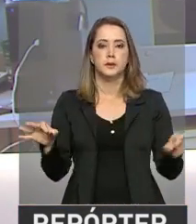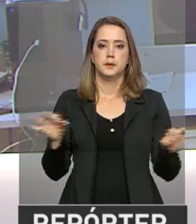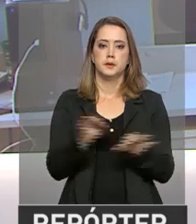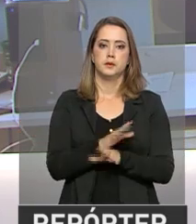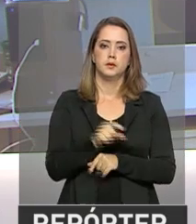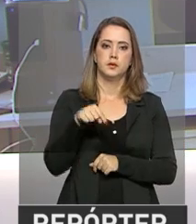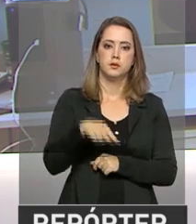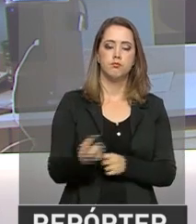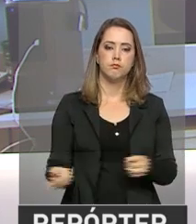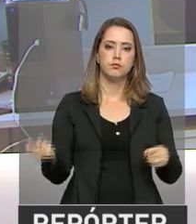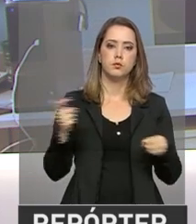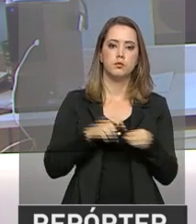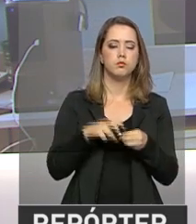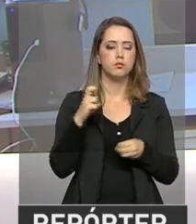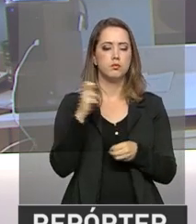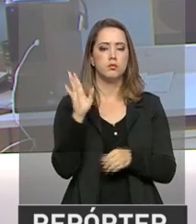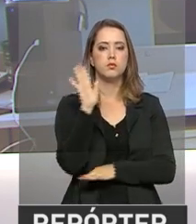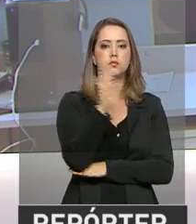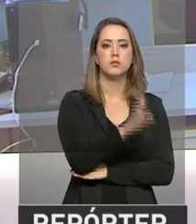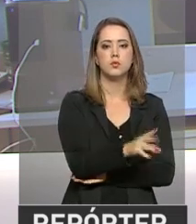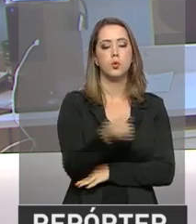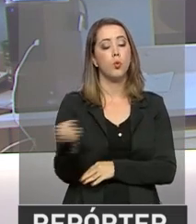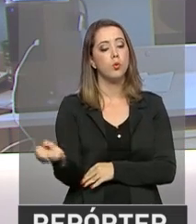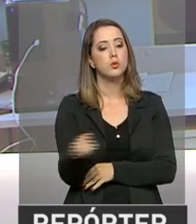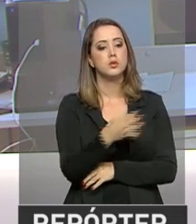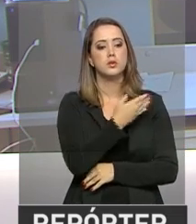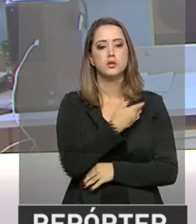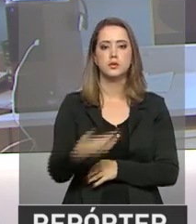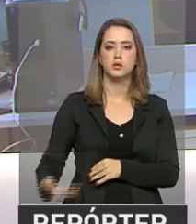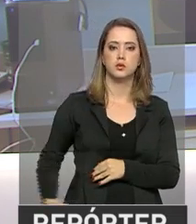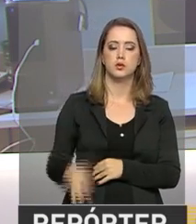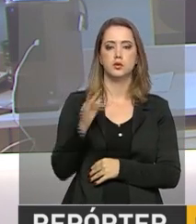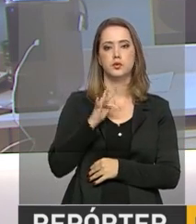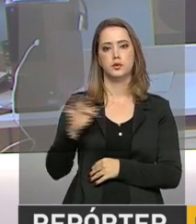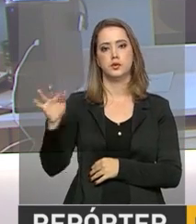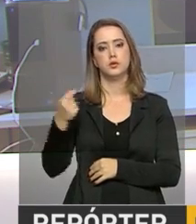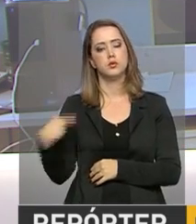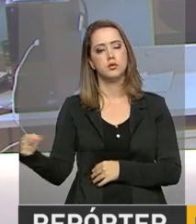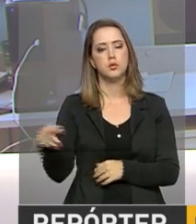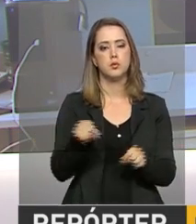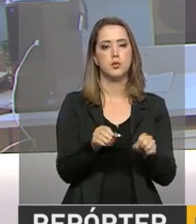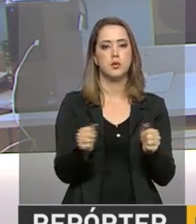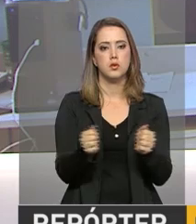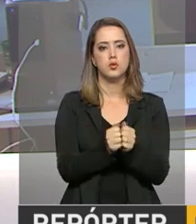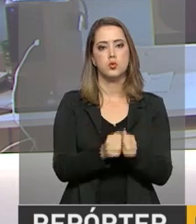aqui, voltamos às 5 da tarde com outras informações do governo federal. Acompanhe também as